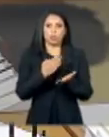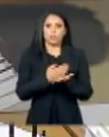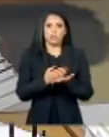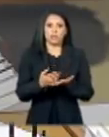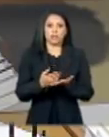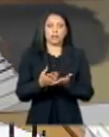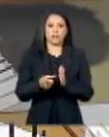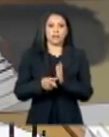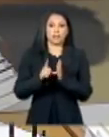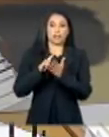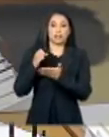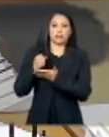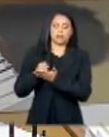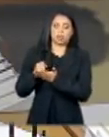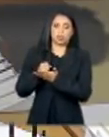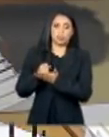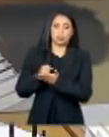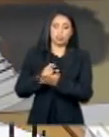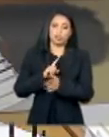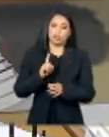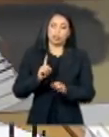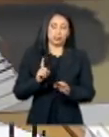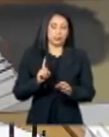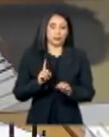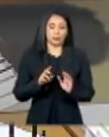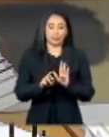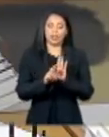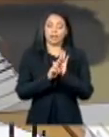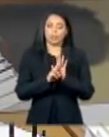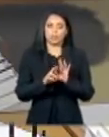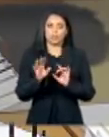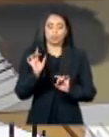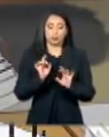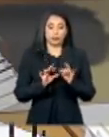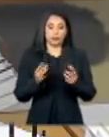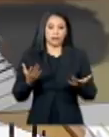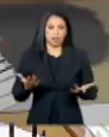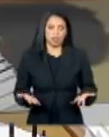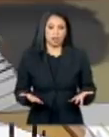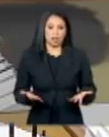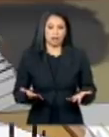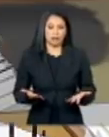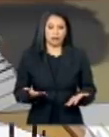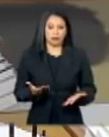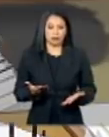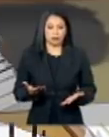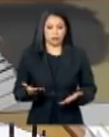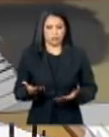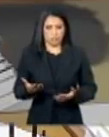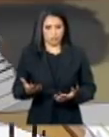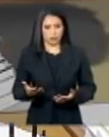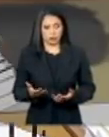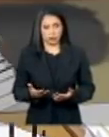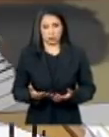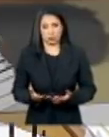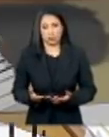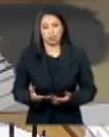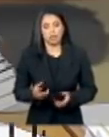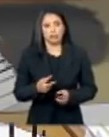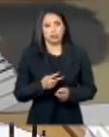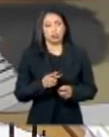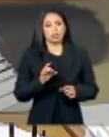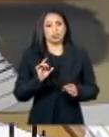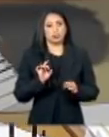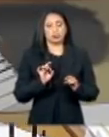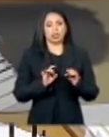defrontando com recurso extraordinário qualquer exceção à incidência do mesmo